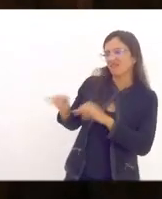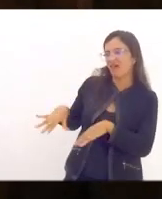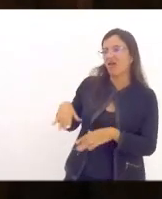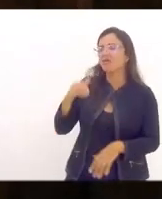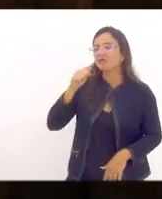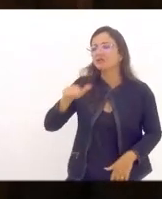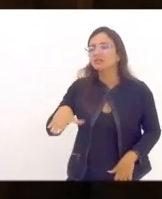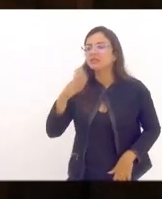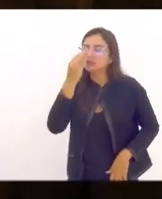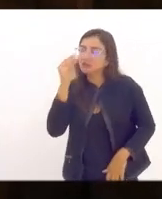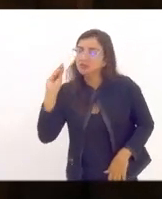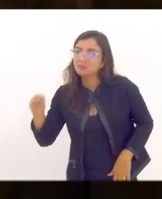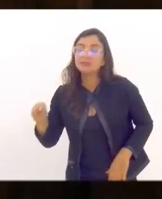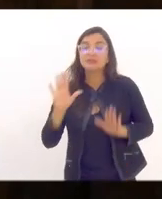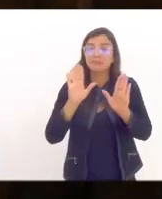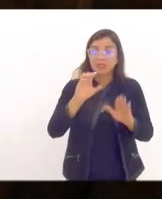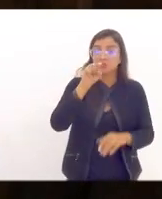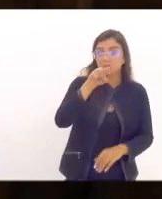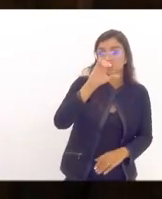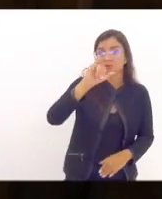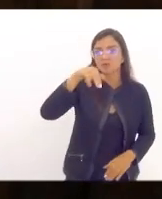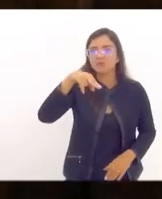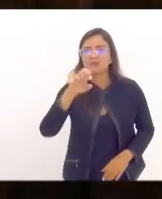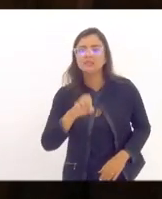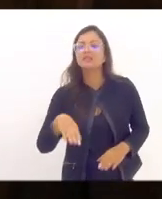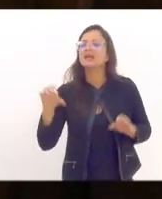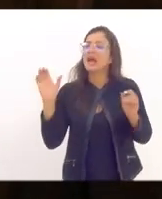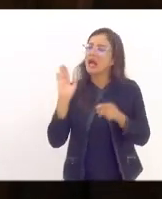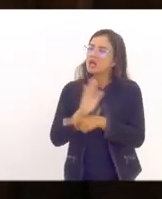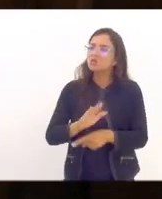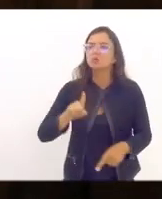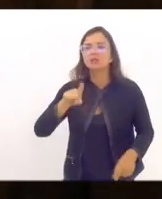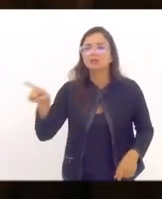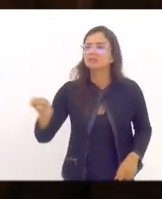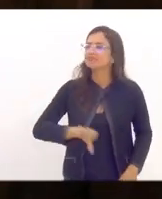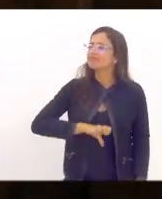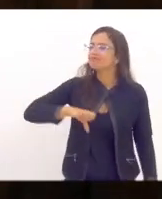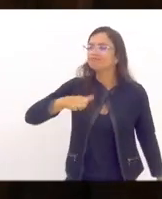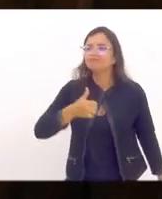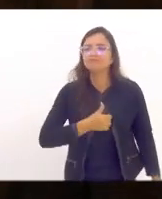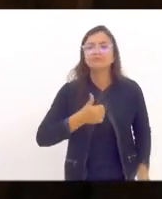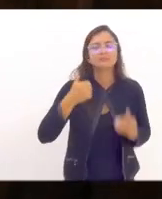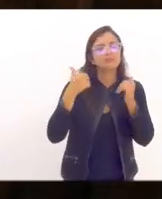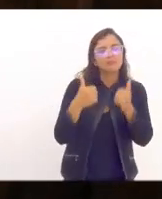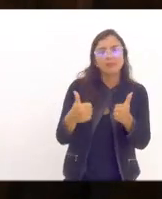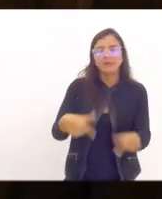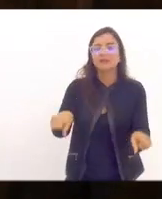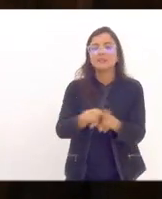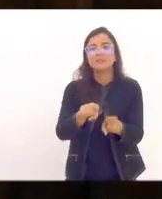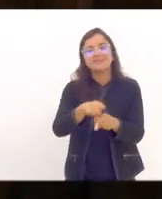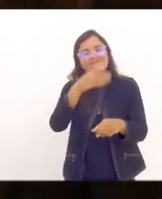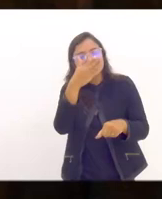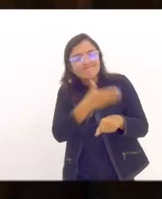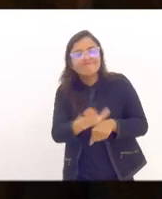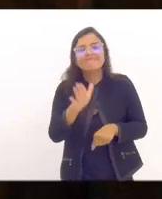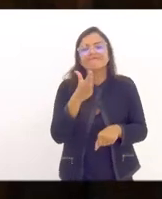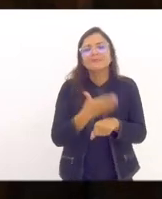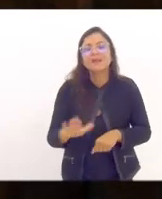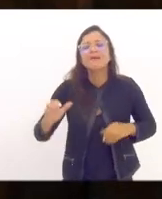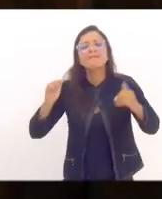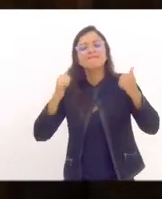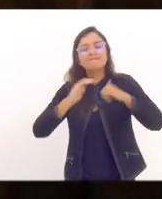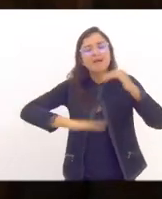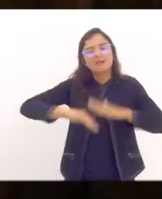ali o ponto Cine provocou uma quebra de paradigma demonstrando verdadeiramente na prática O que é um cinema